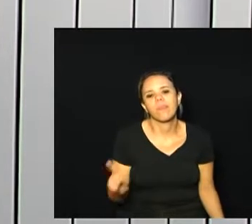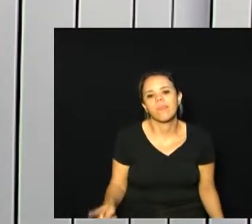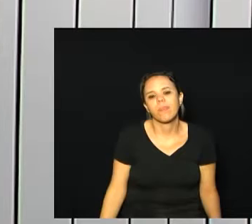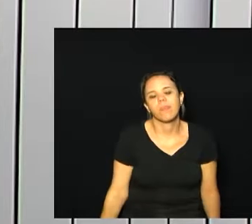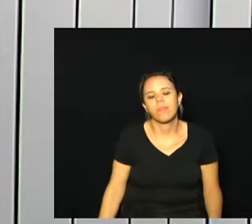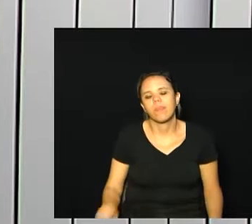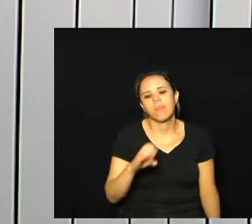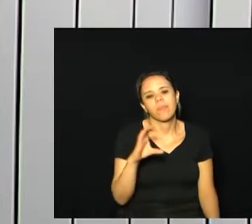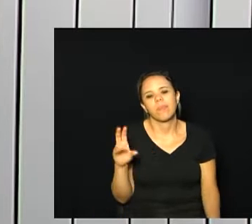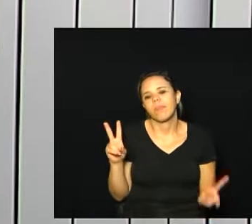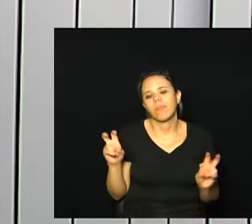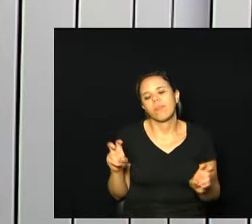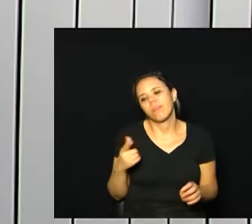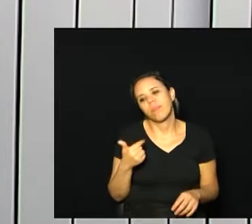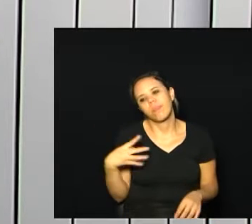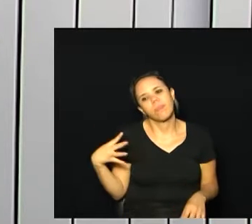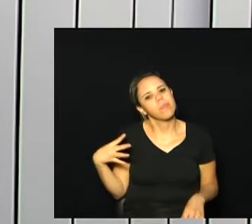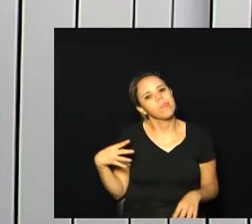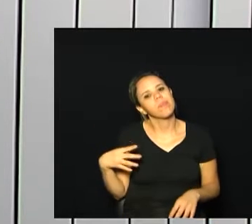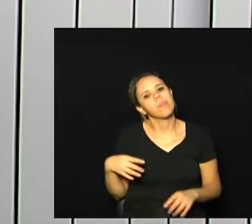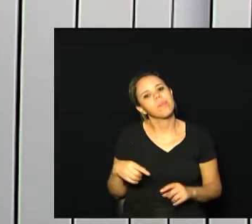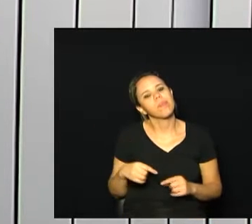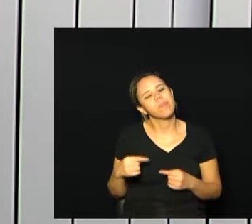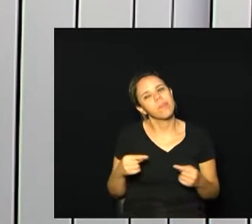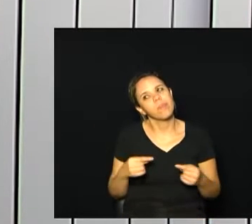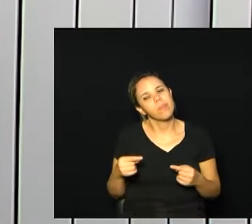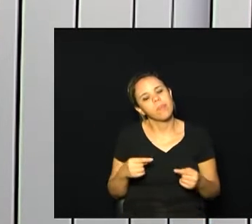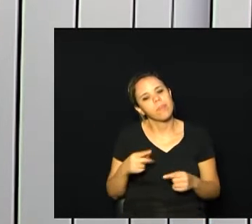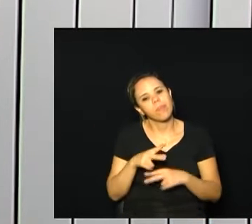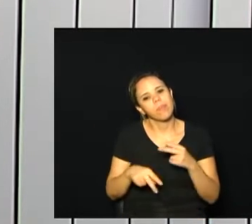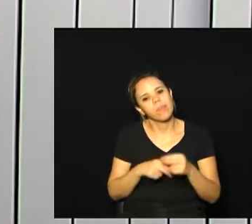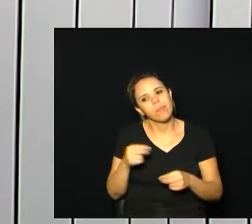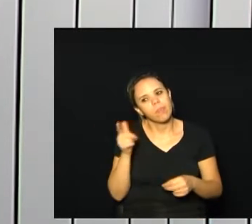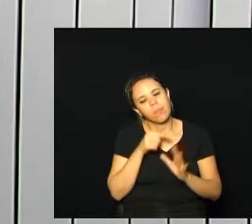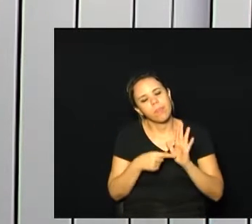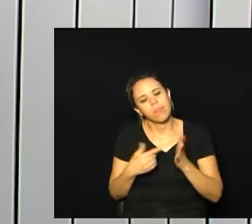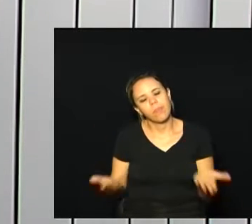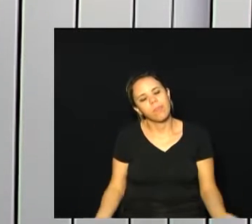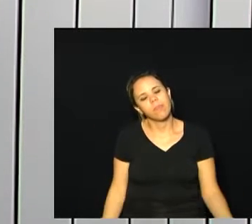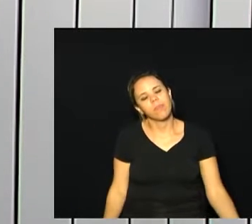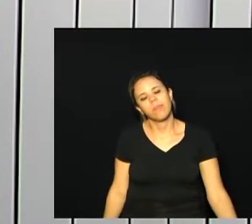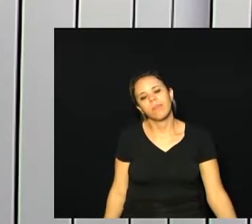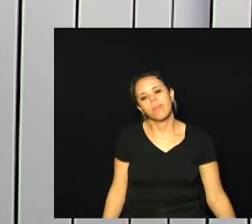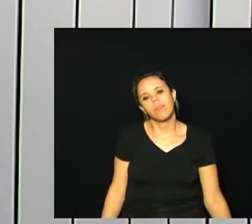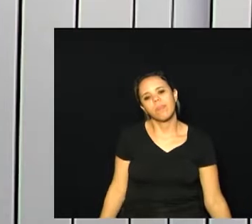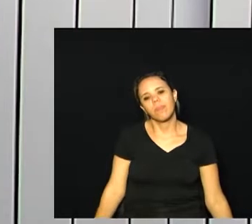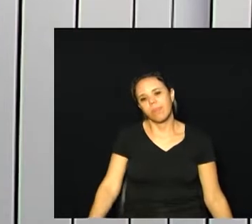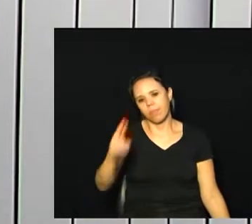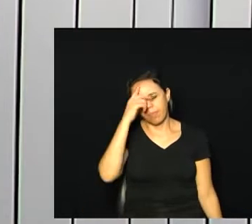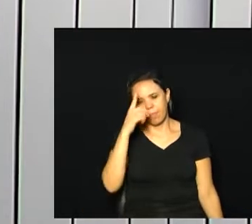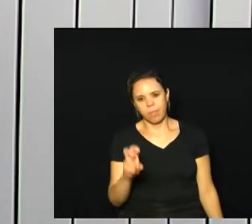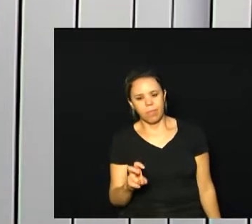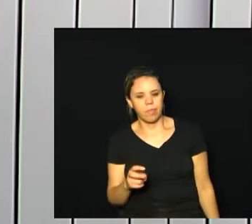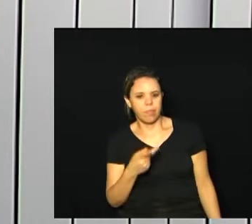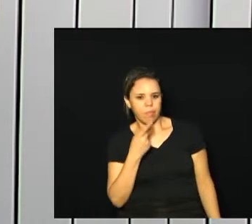do Senac, sobre esta 14ª edição desta premiação que nós mostramos agora. 12h15,